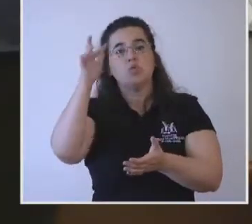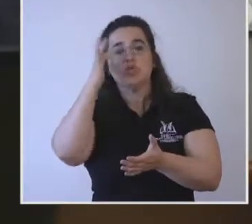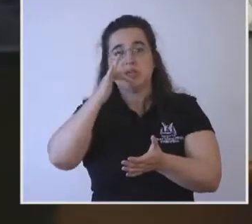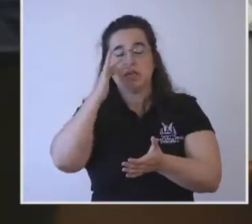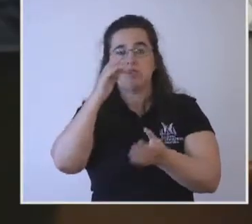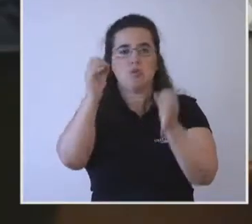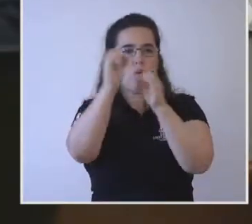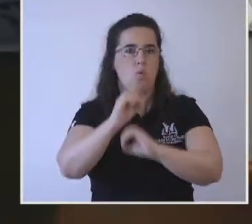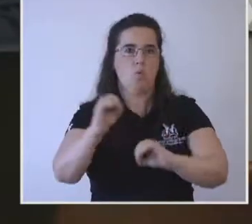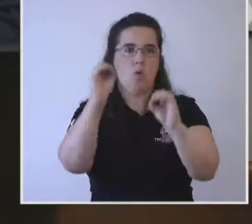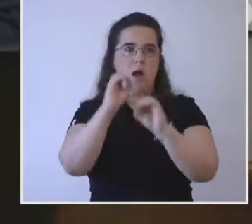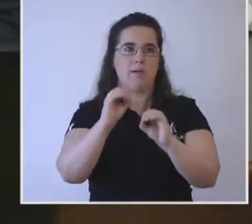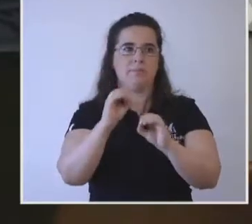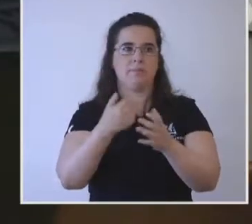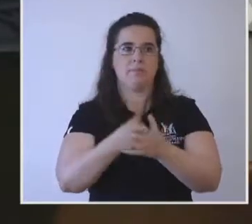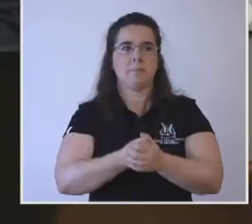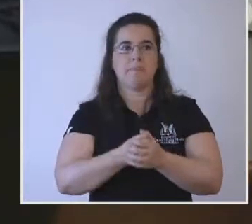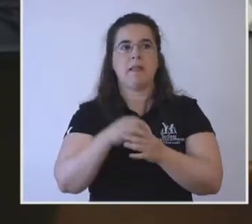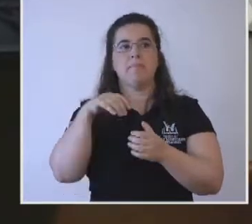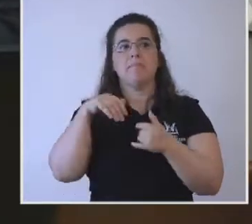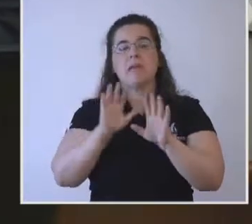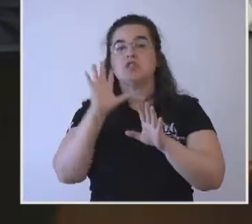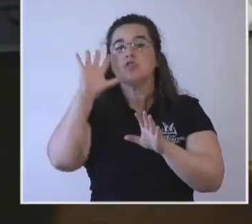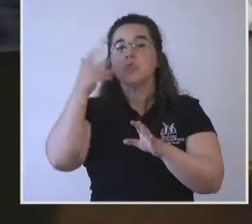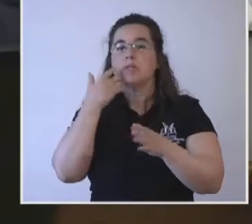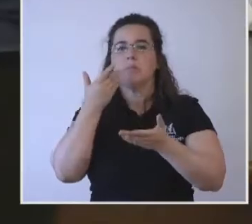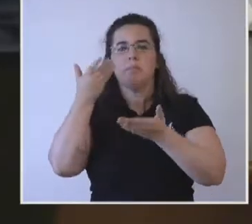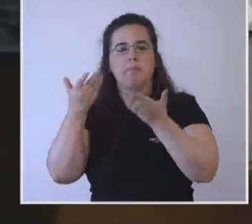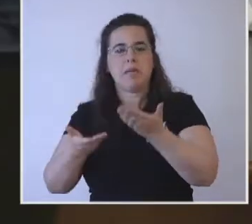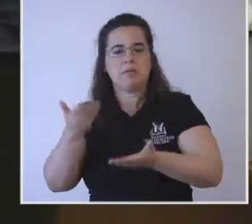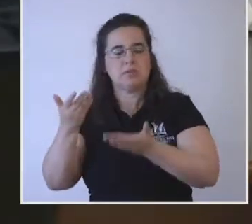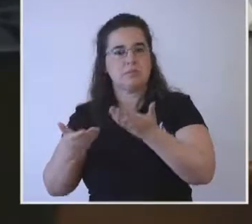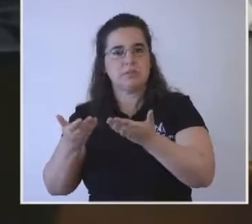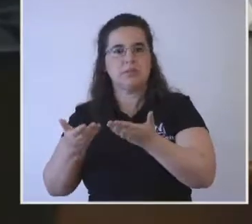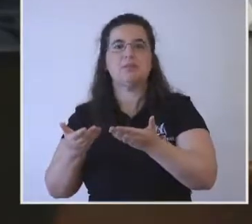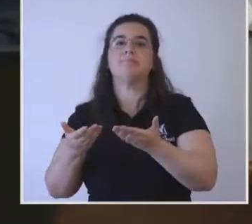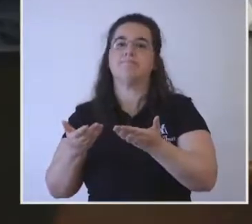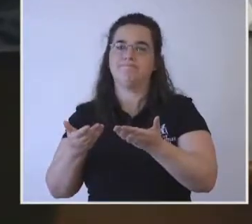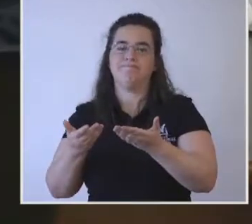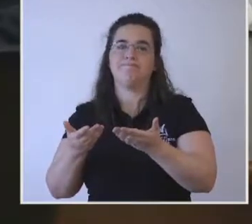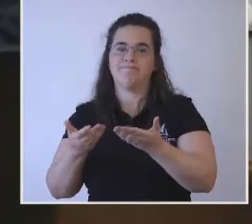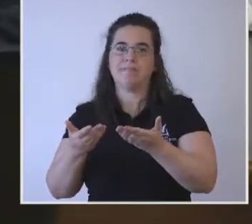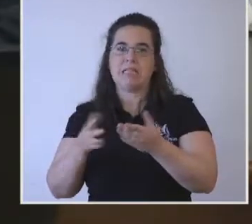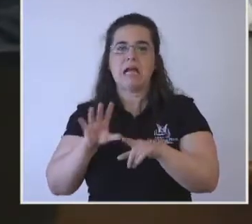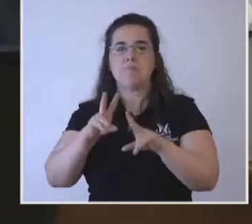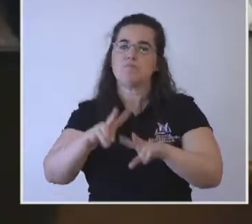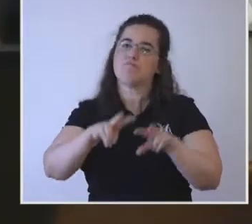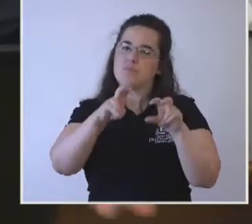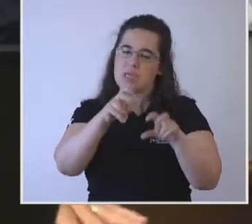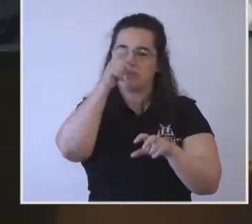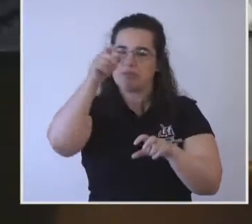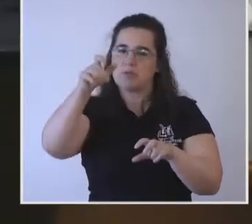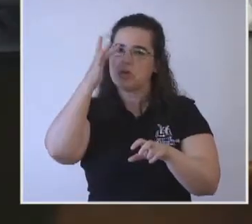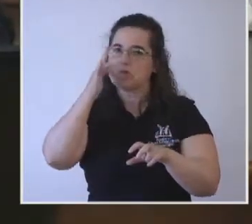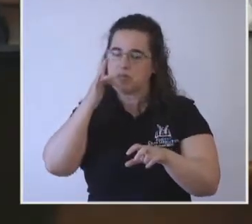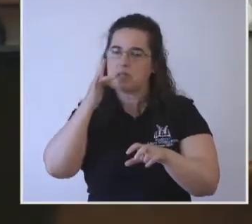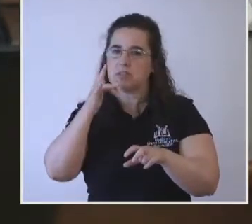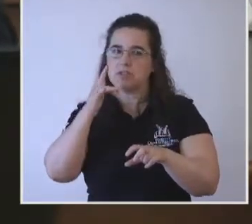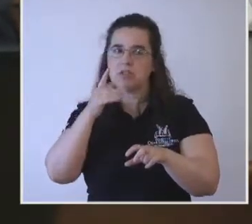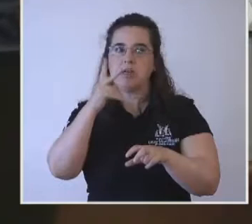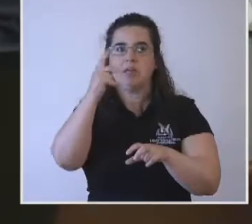Mas quando introduzimos a questão do peso, a obesidade, já começamos a ter os véganos, mas mesmo assim estão abaixo